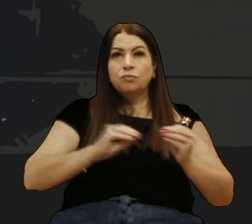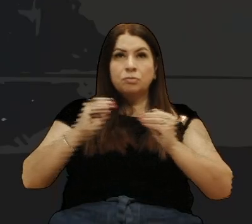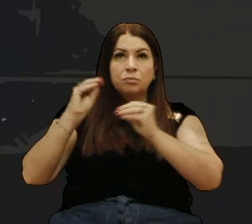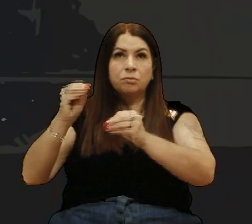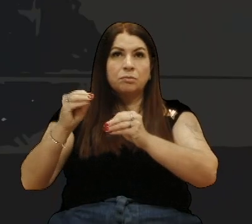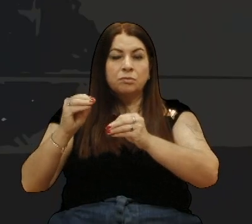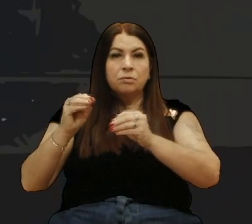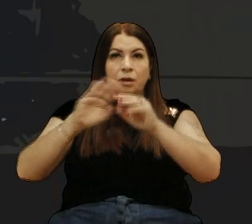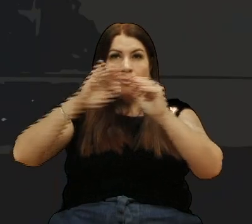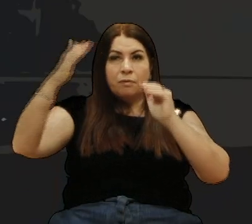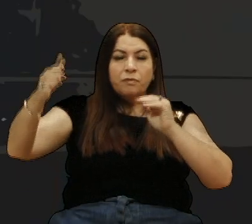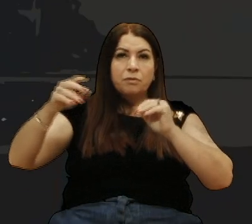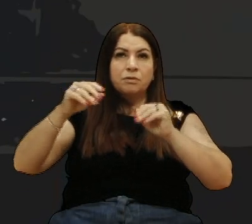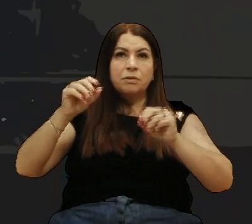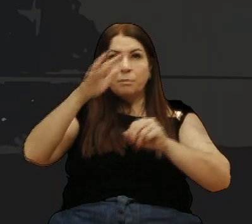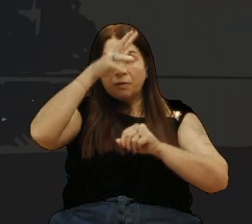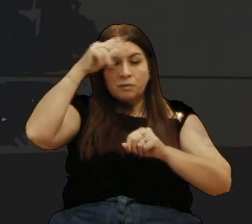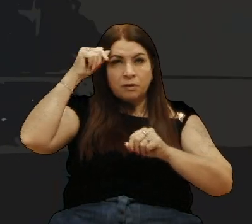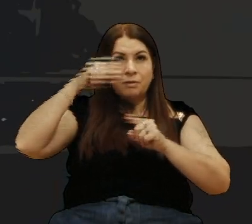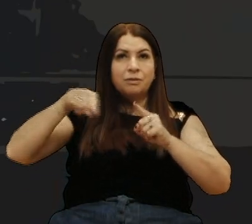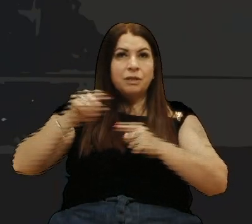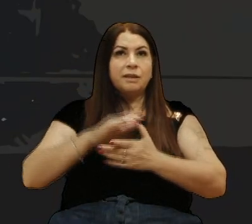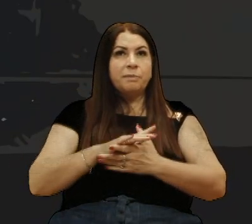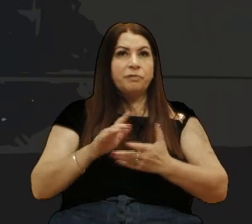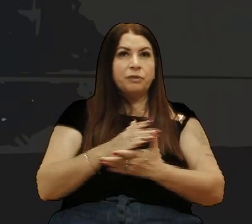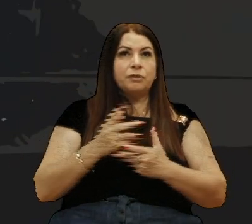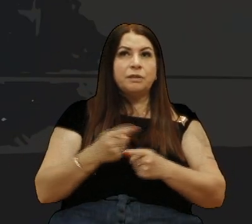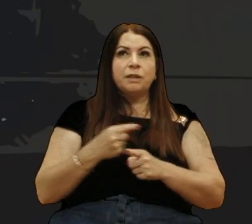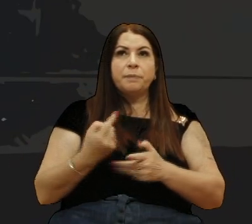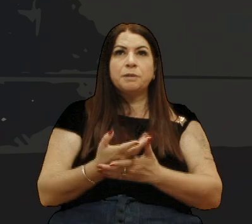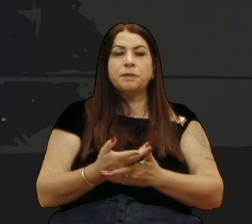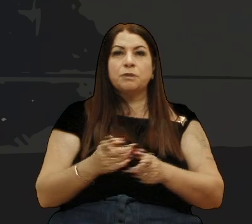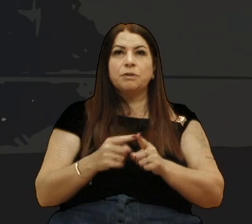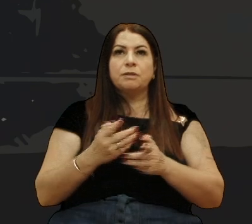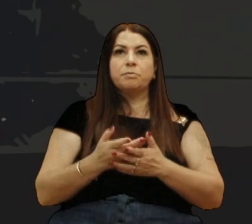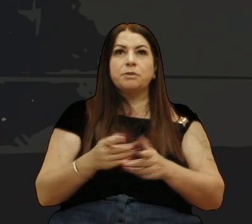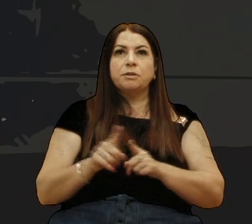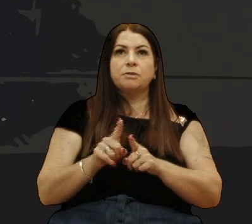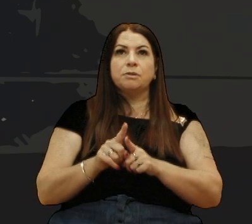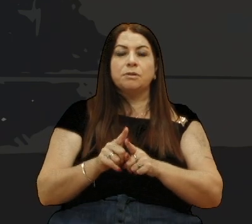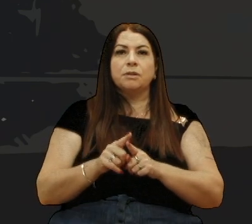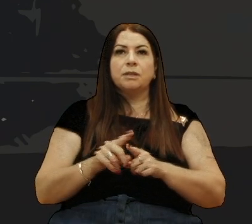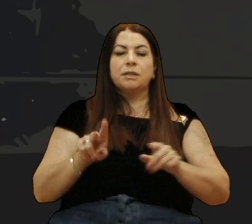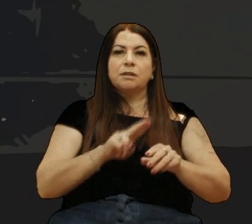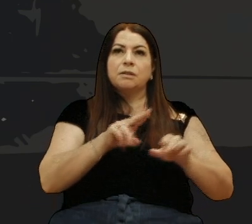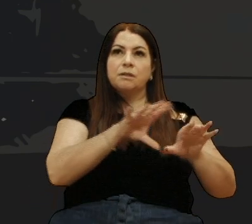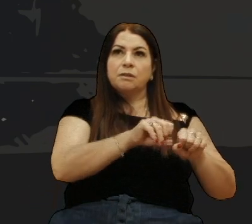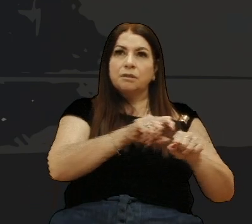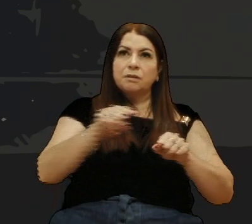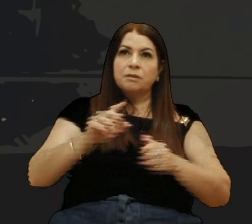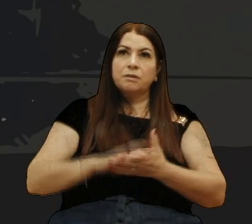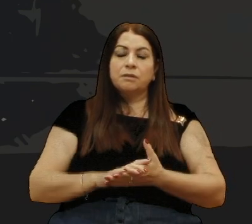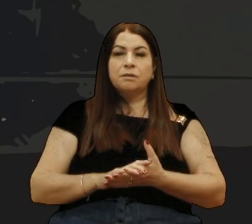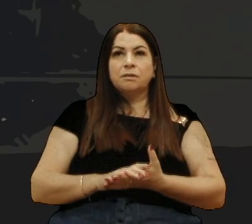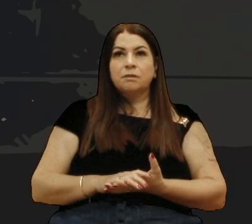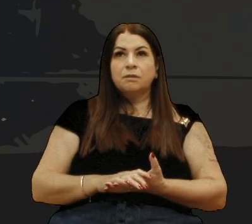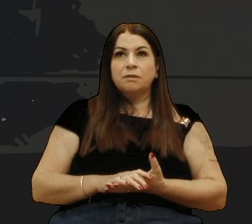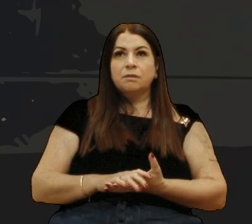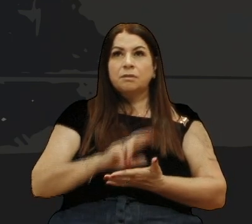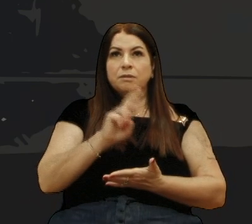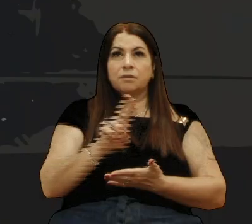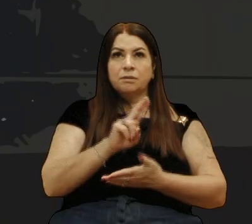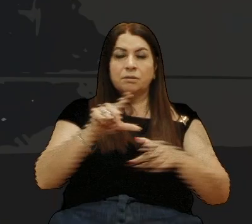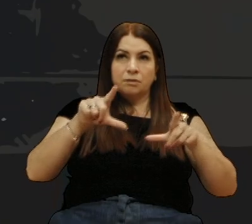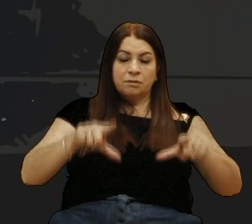para um pavilhão da prefeitura, uma área da prefeitura, para que ele não fique ocupando espaço, né? Eles acabam ocupando